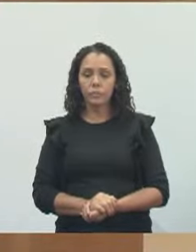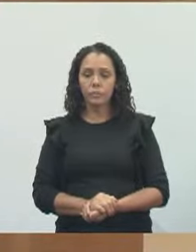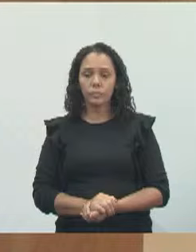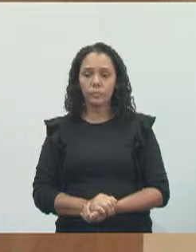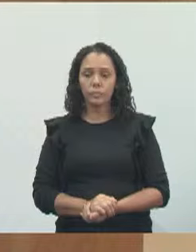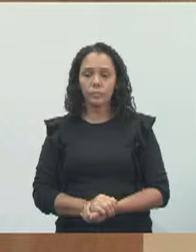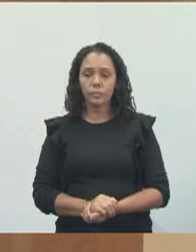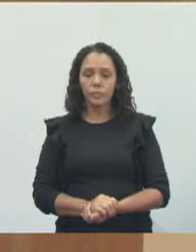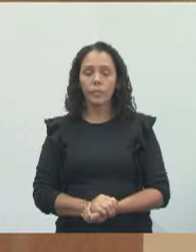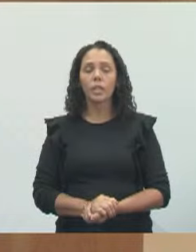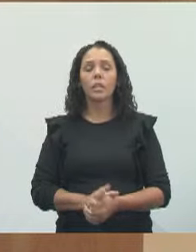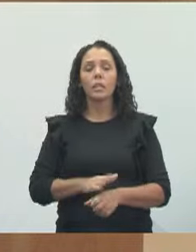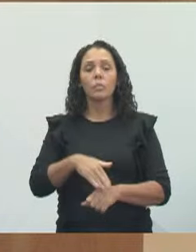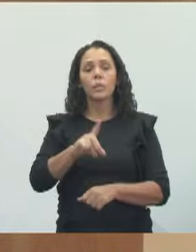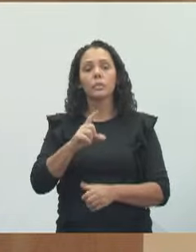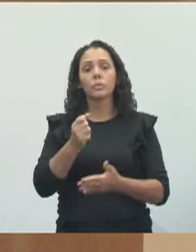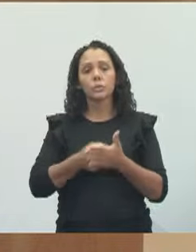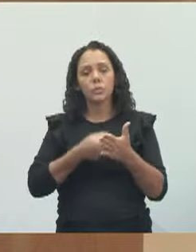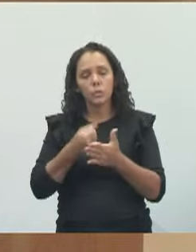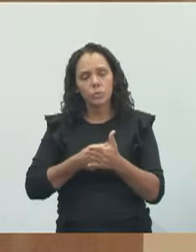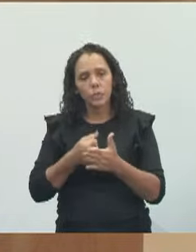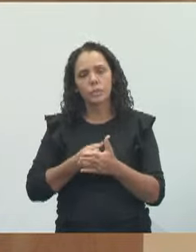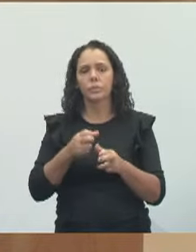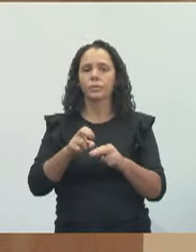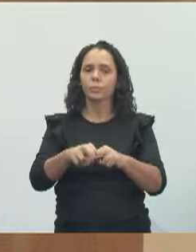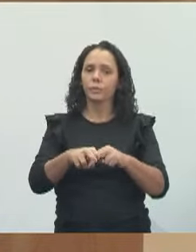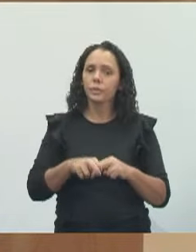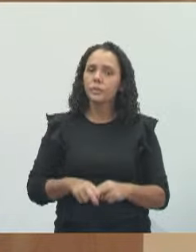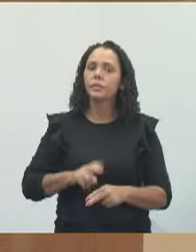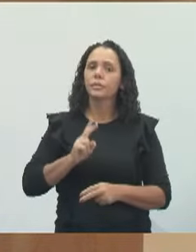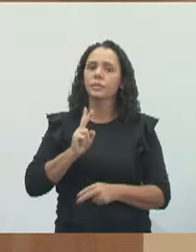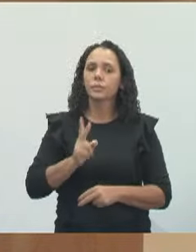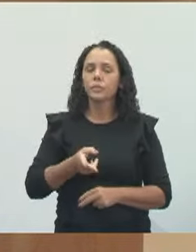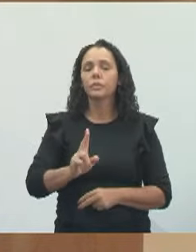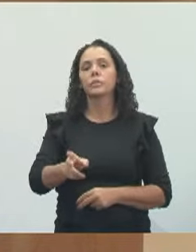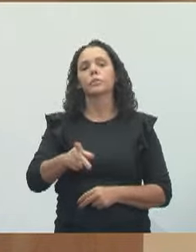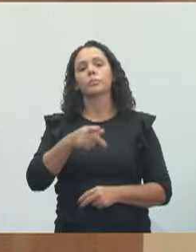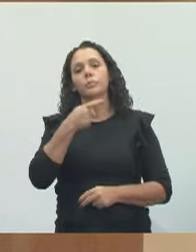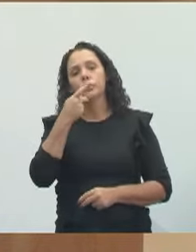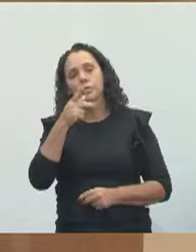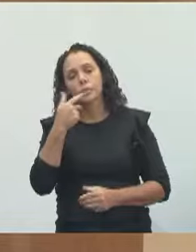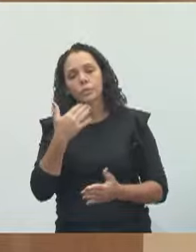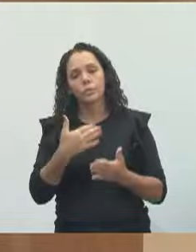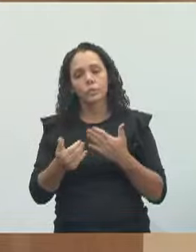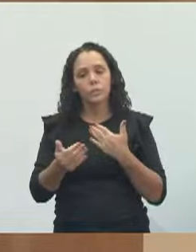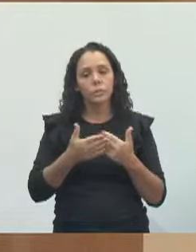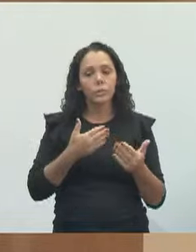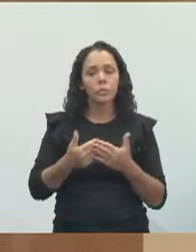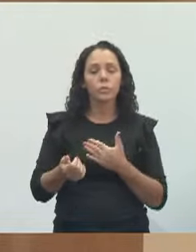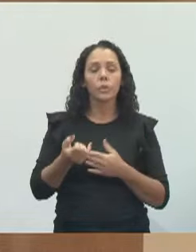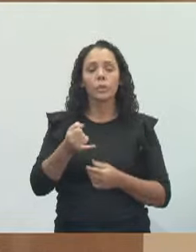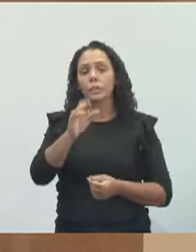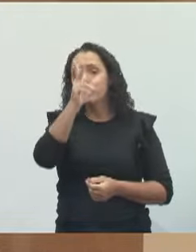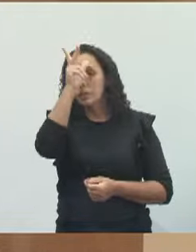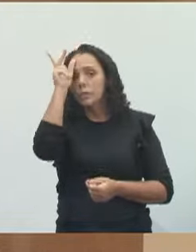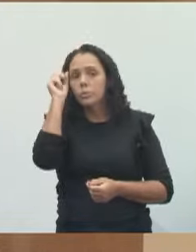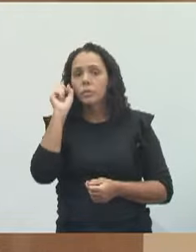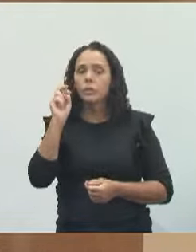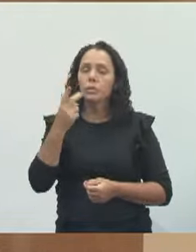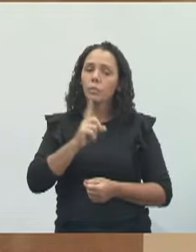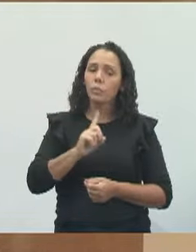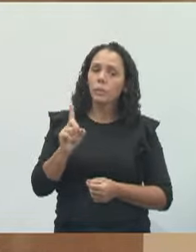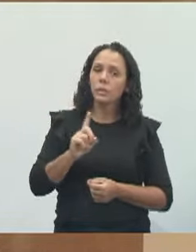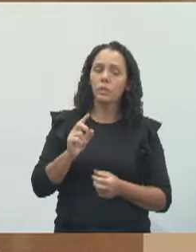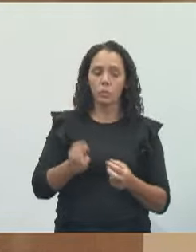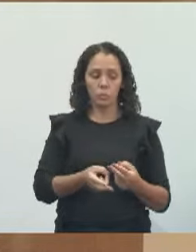Mas aí uma cobrança nossa, né? É por isso que eu falo, né? Eu acho que independente de prefeito ou não, o nosso compromisso